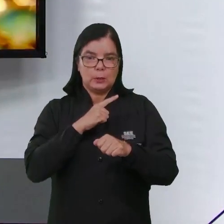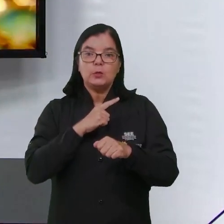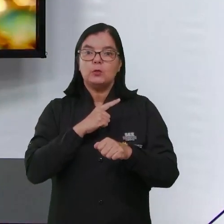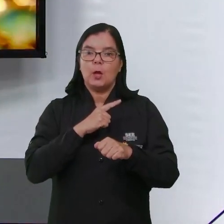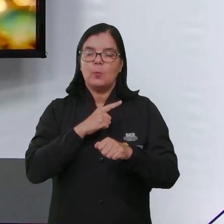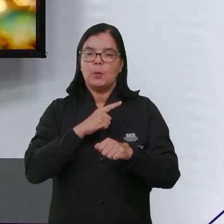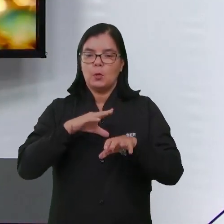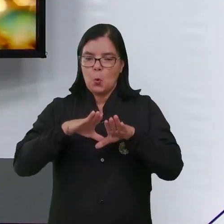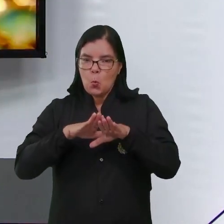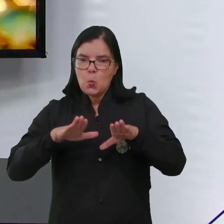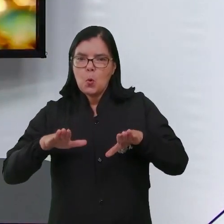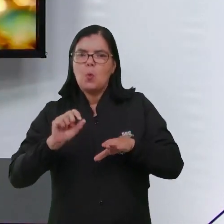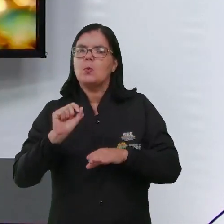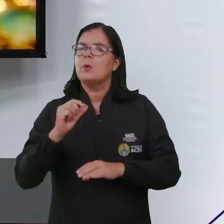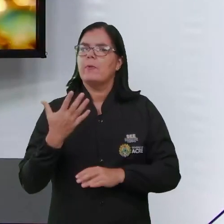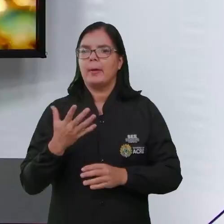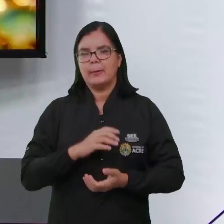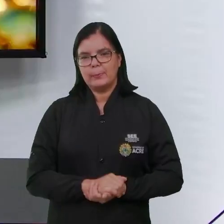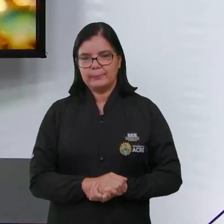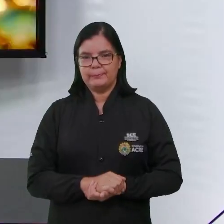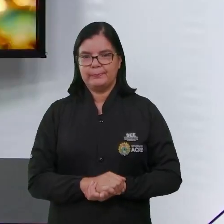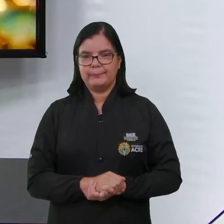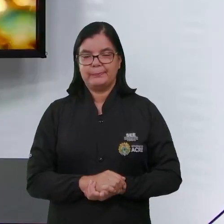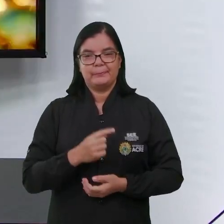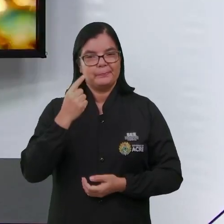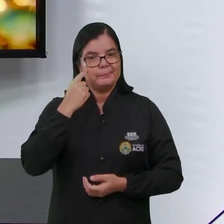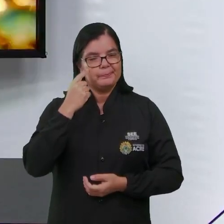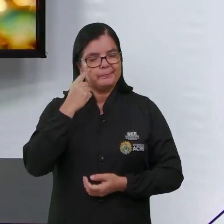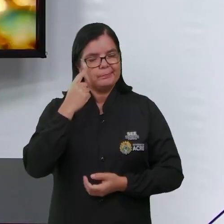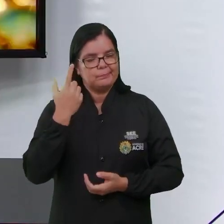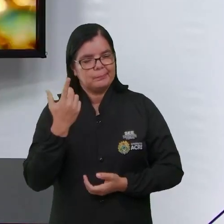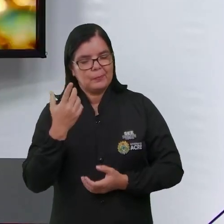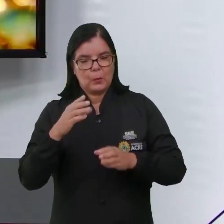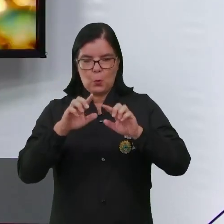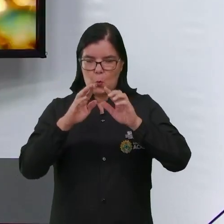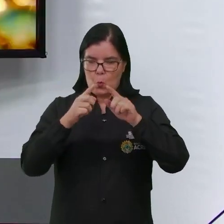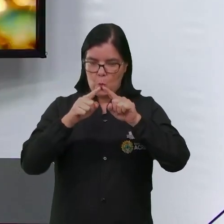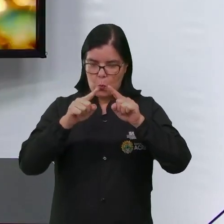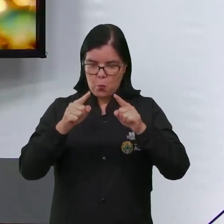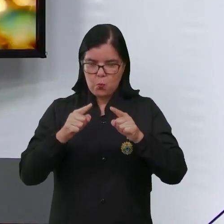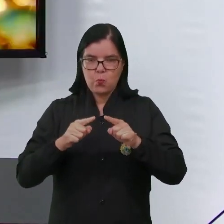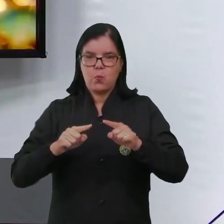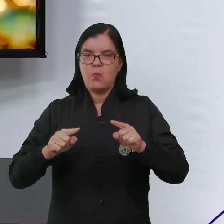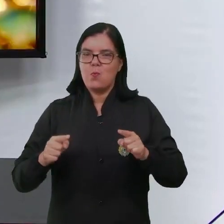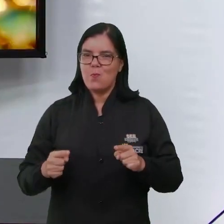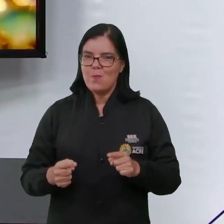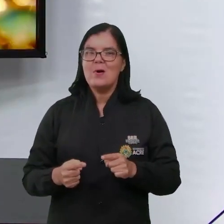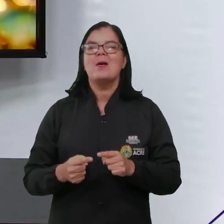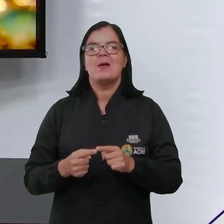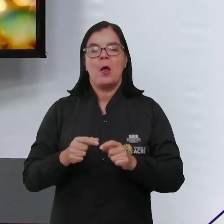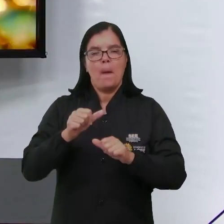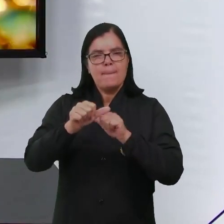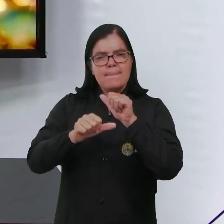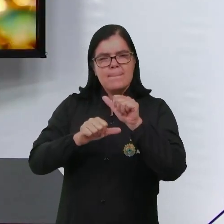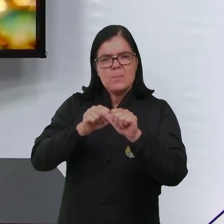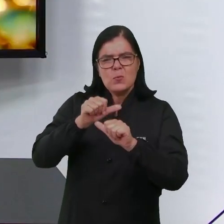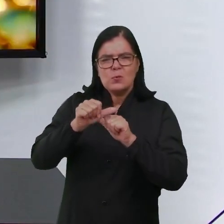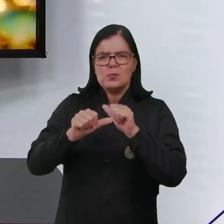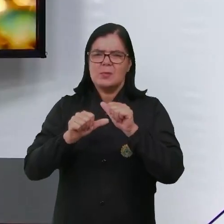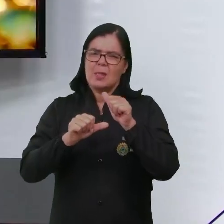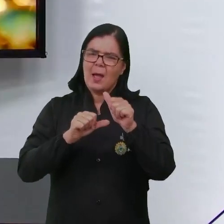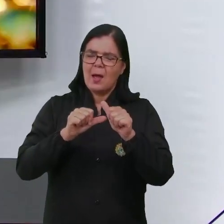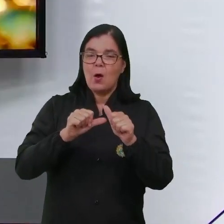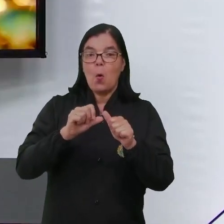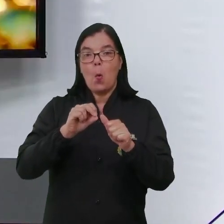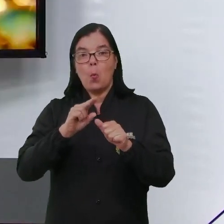torne uma chapa, o que vai acontecer, gente? Pensa aí, pega aí um vaso, se você tentar mexer, mudar muito a conformação dele,